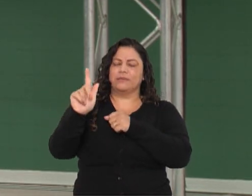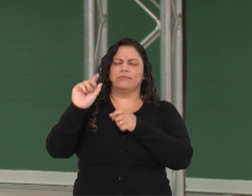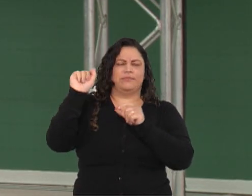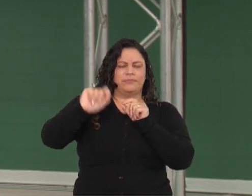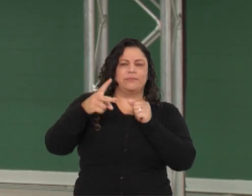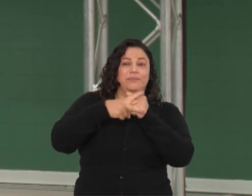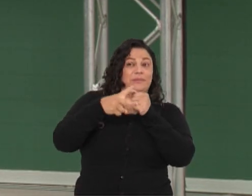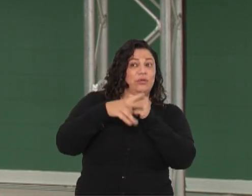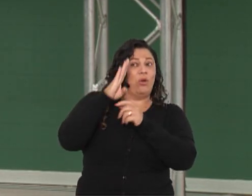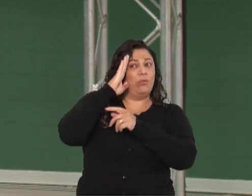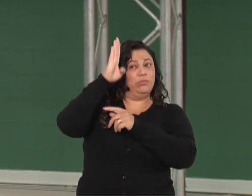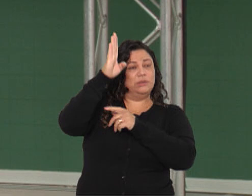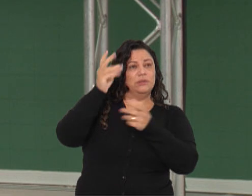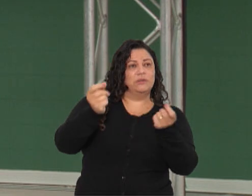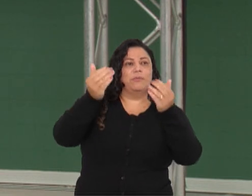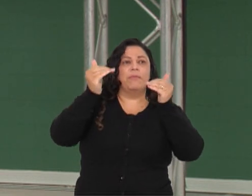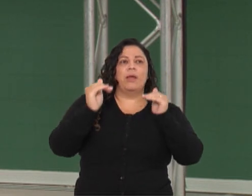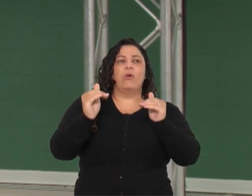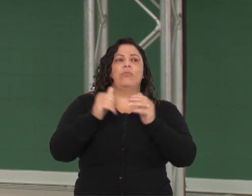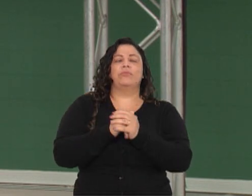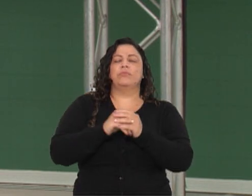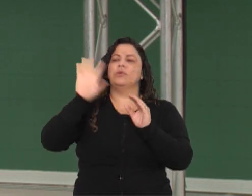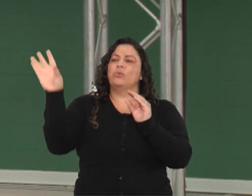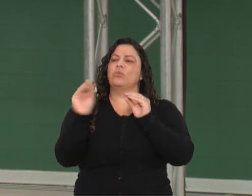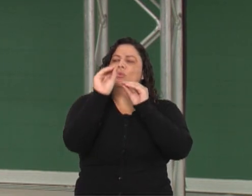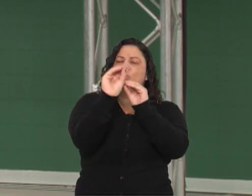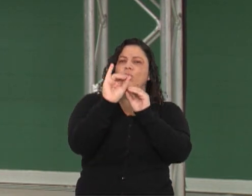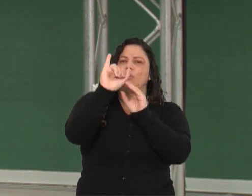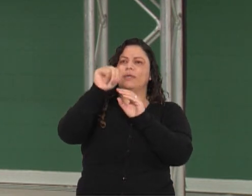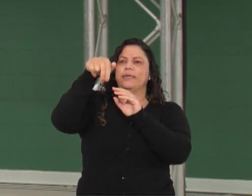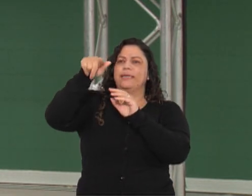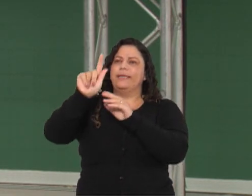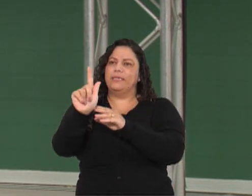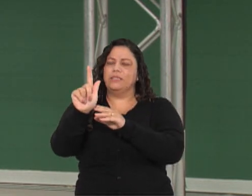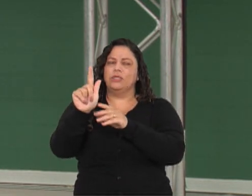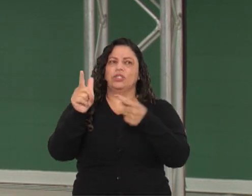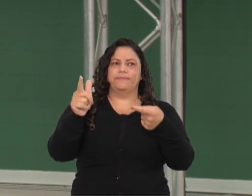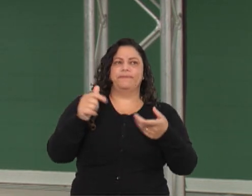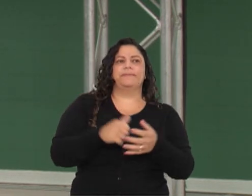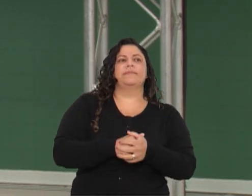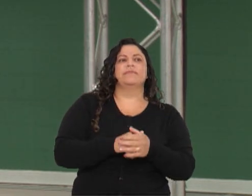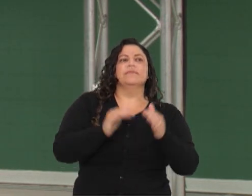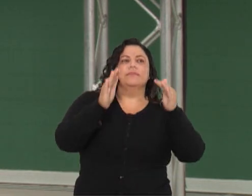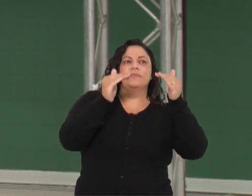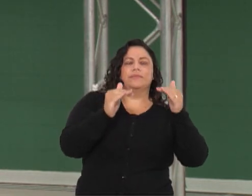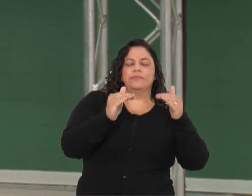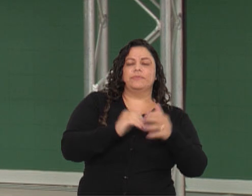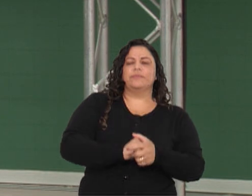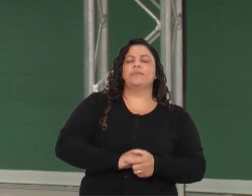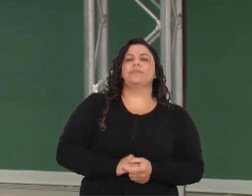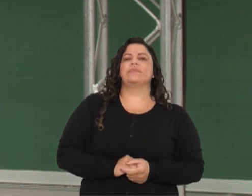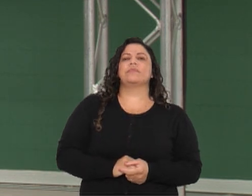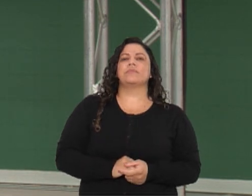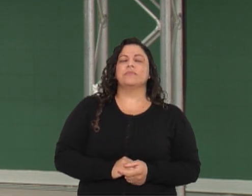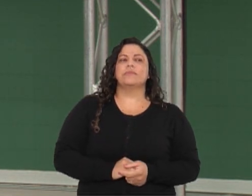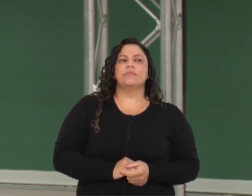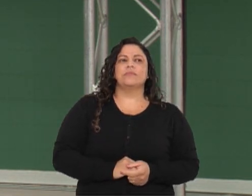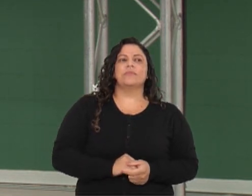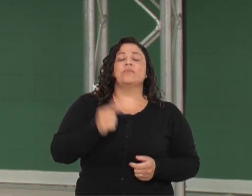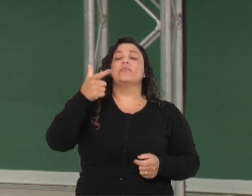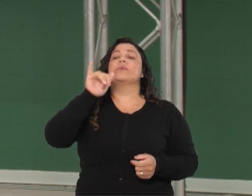they are, e do lado do player, a gente colocou o ing, então ficou playing. Então, they are playing football now. O